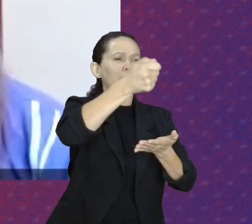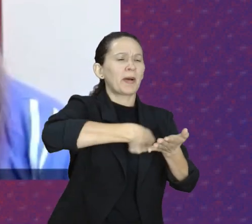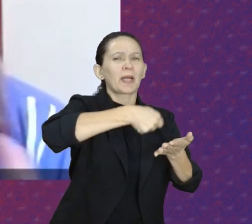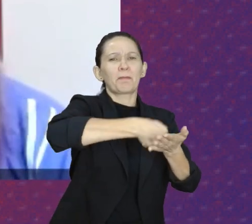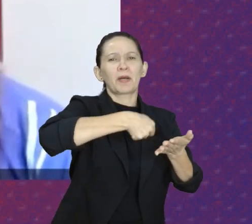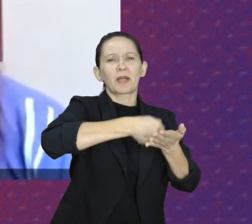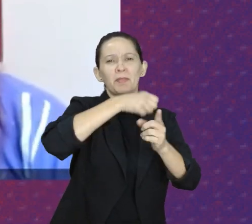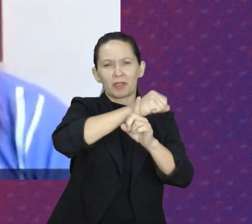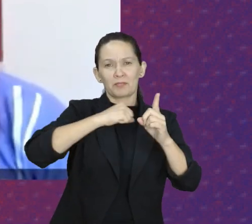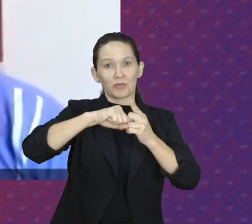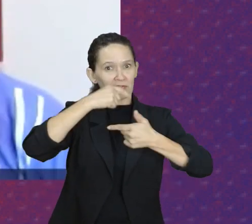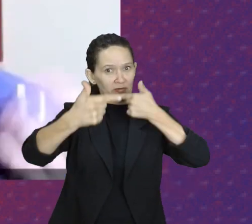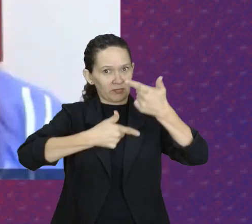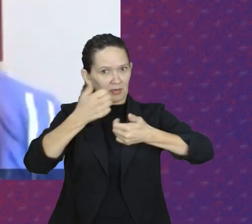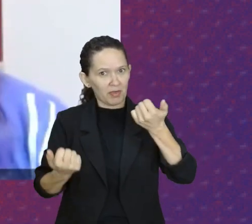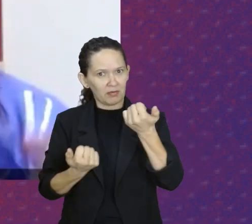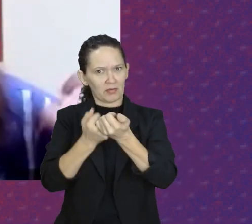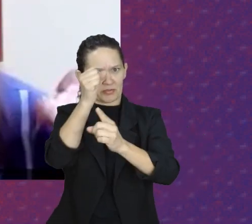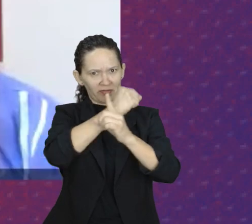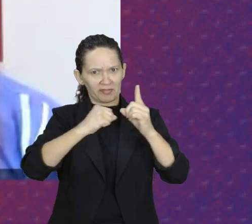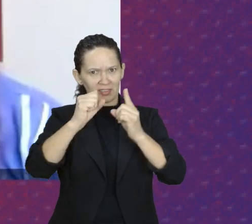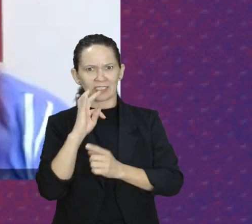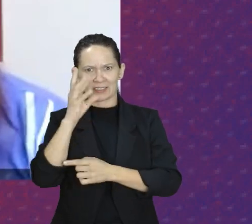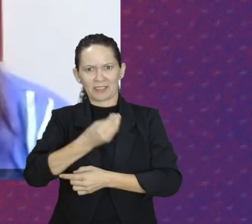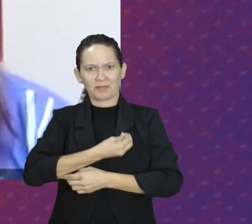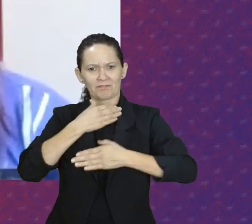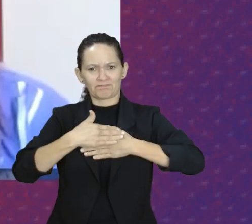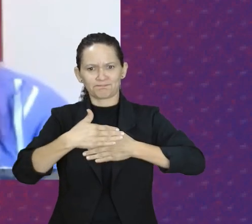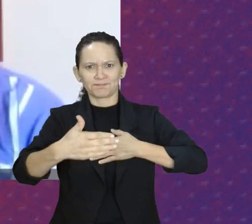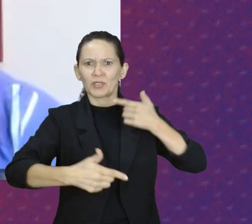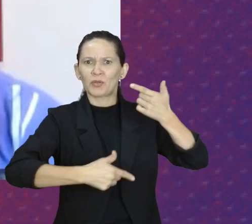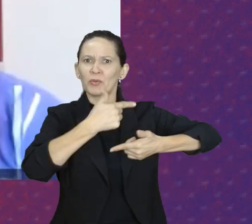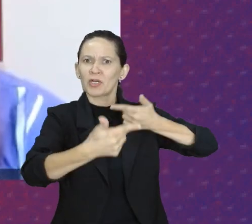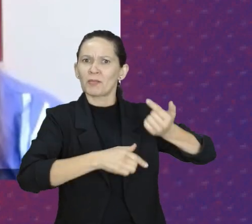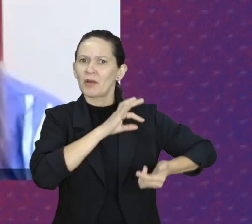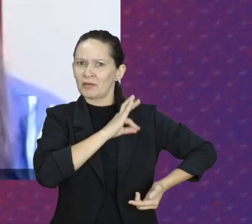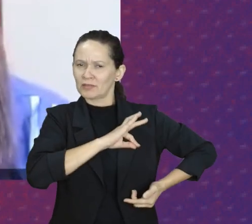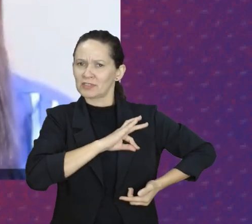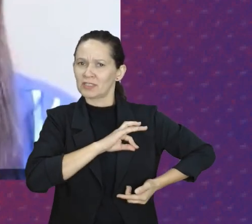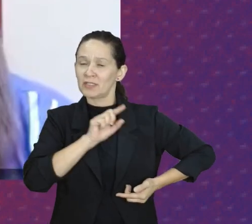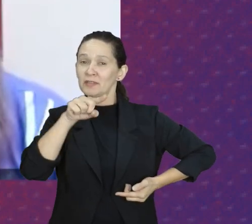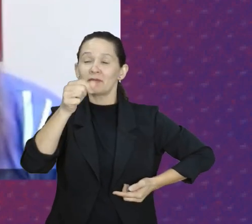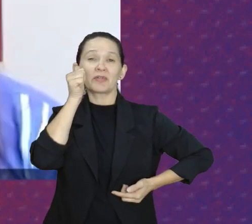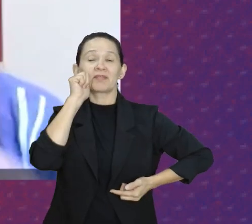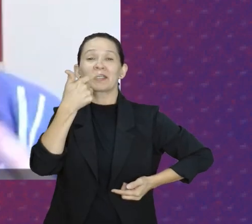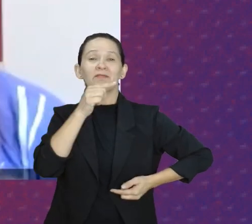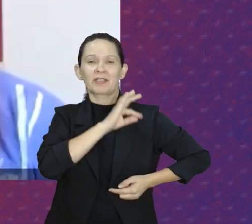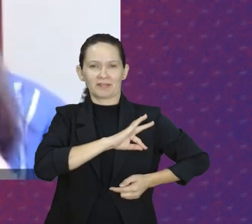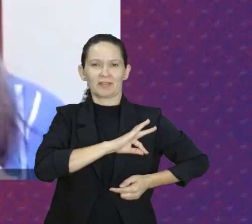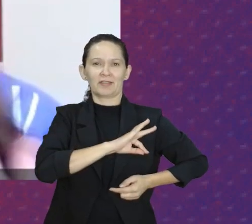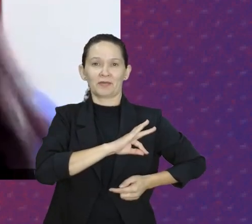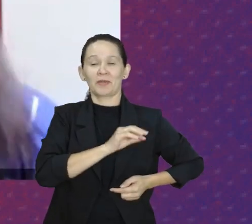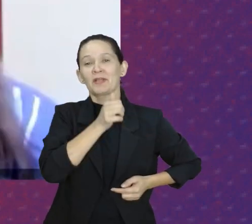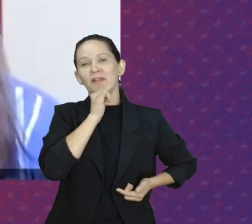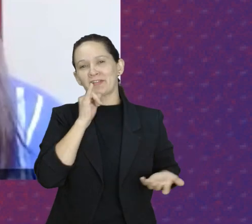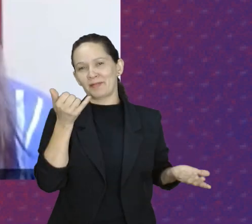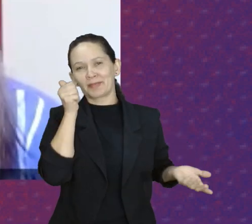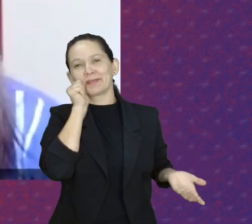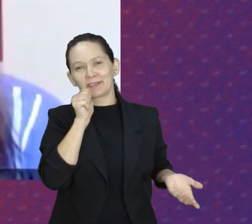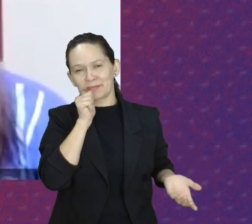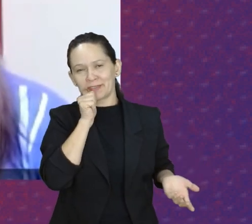né, com o seu trabalho remunerado e também com o seu trabalho não remunerado, no caso das mulheres. Então, não tem como a